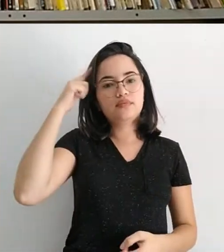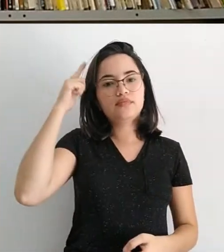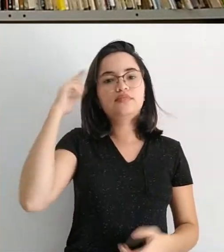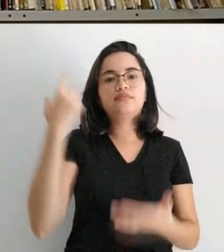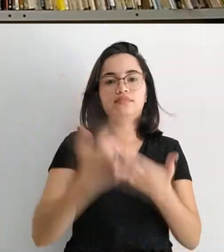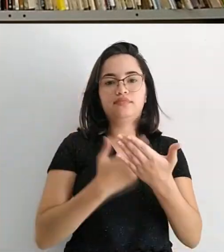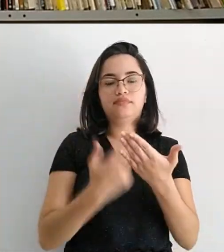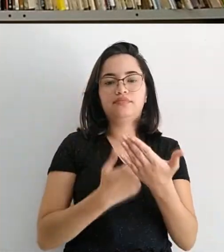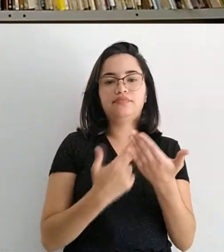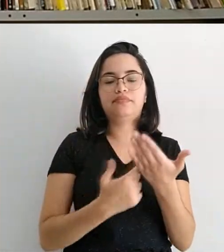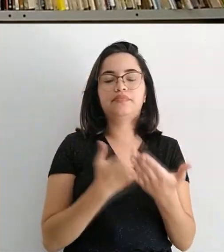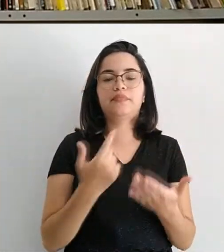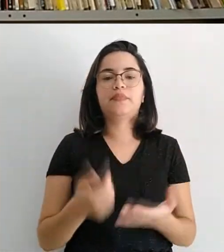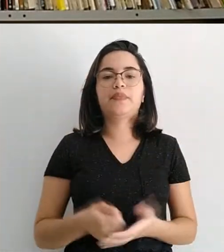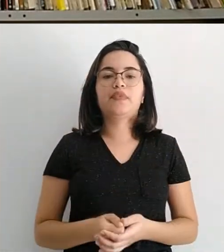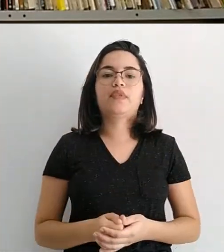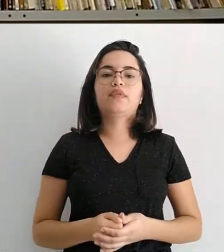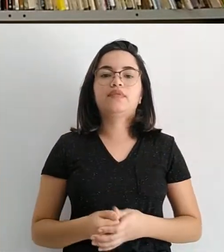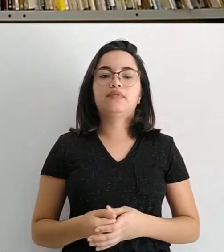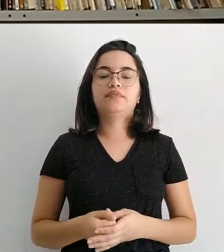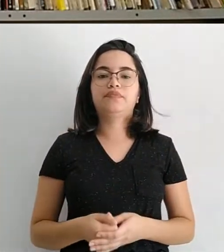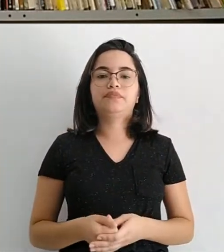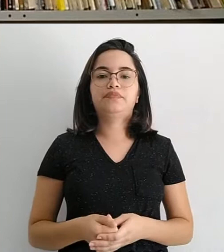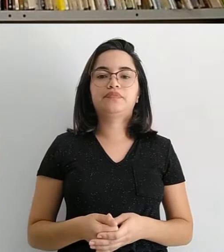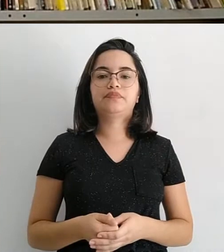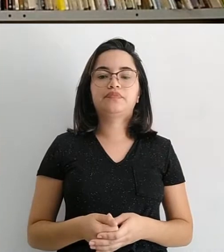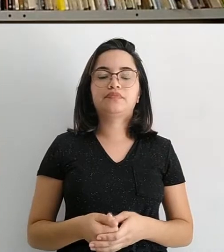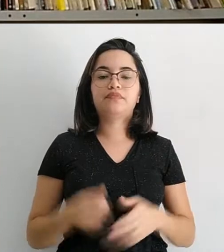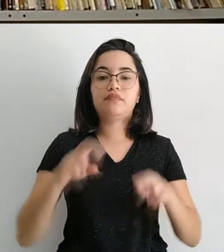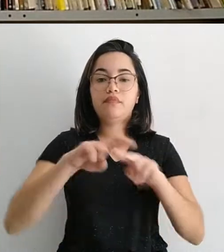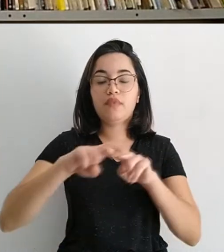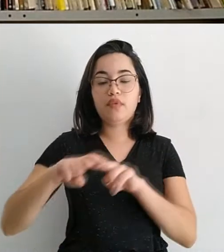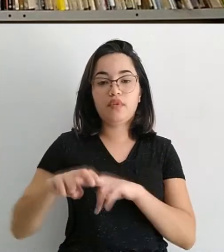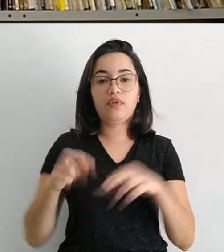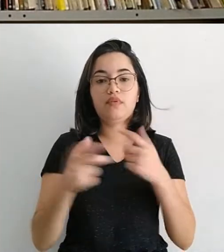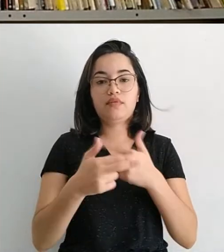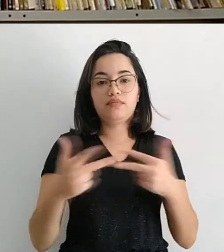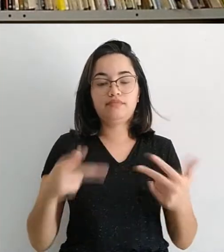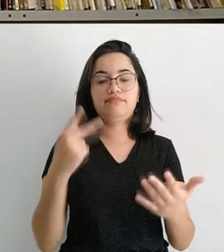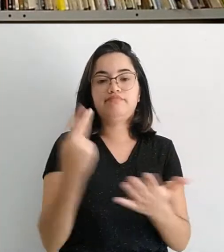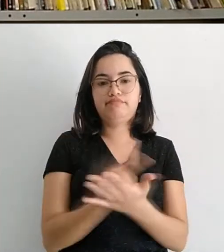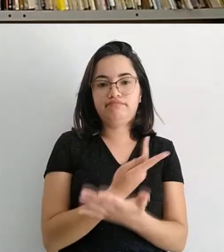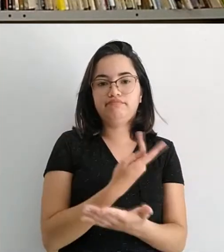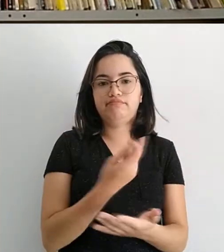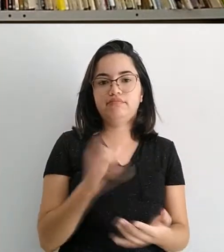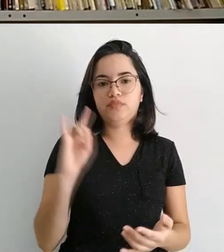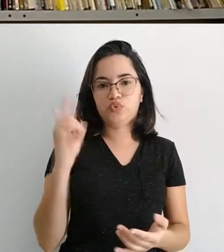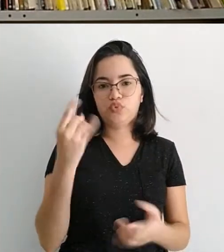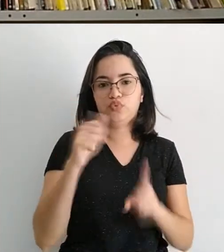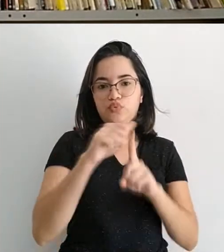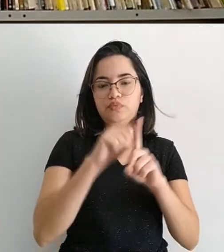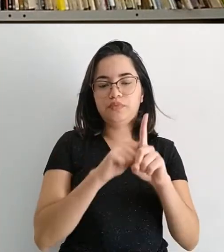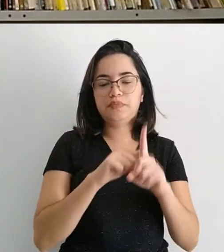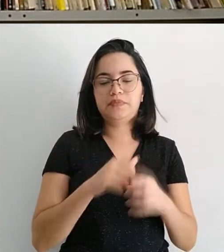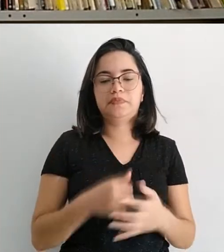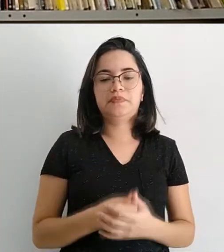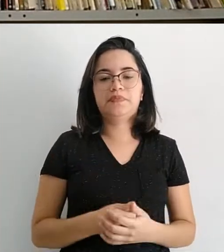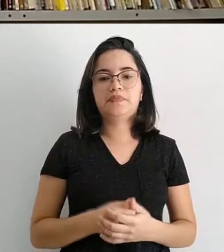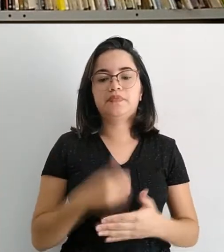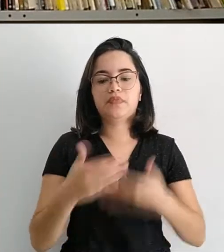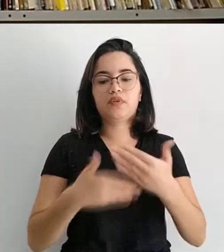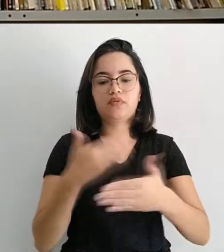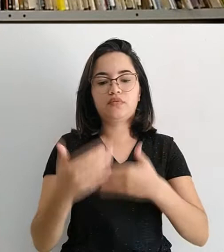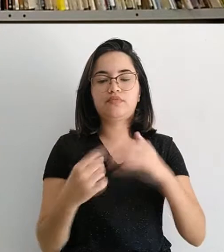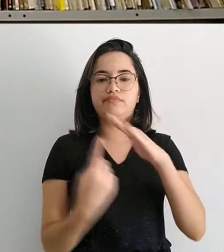meditando nesse livro em função do que tem acontecido nesses últimos meses